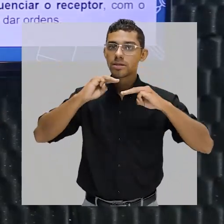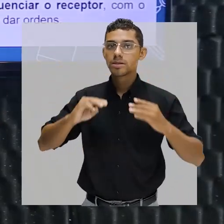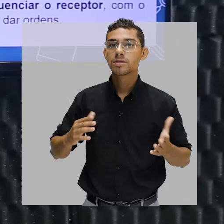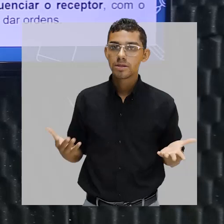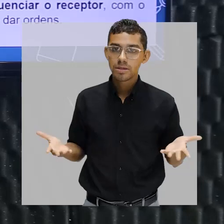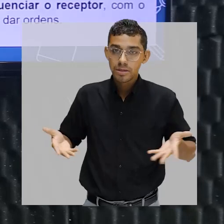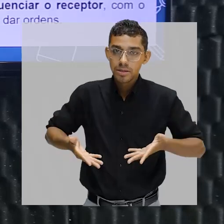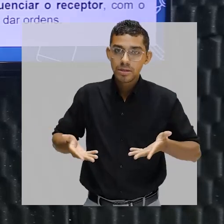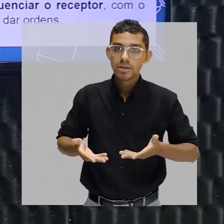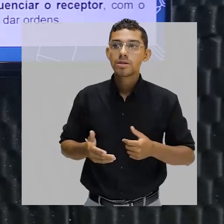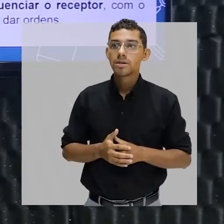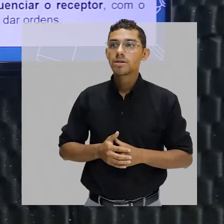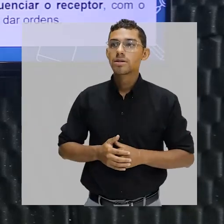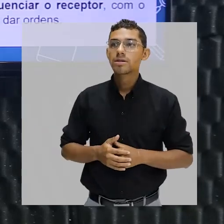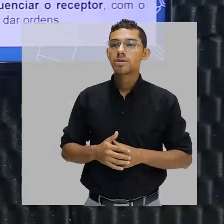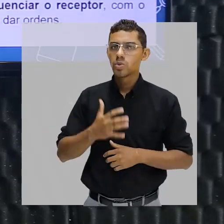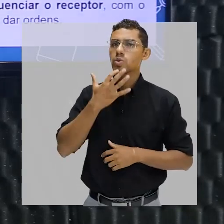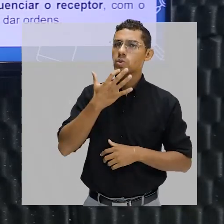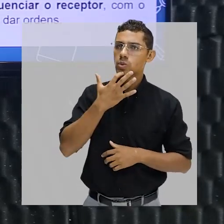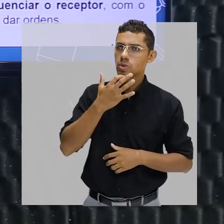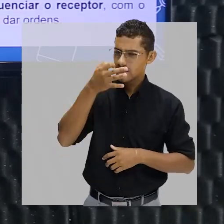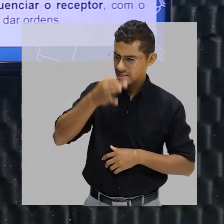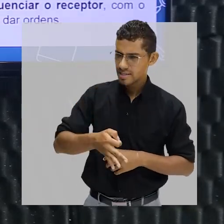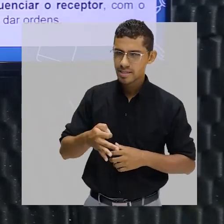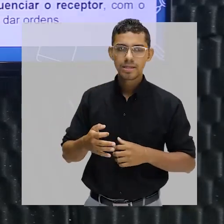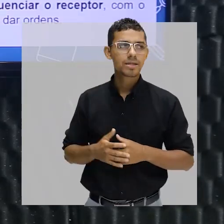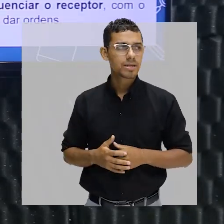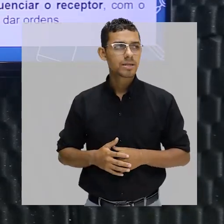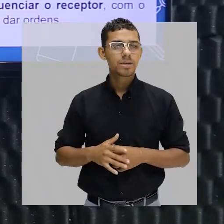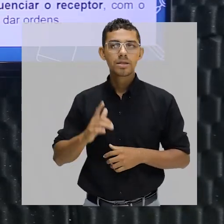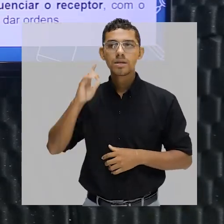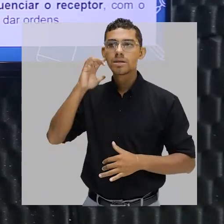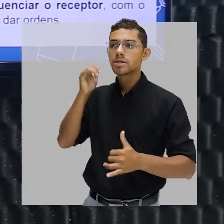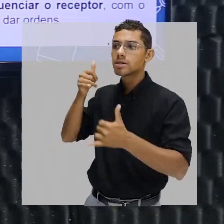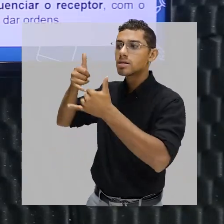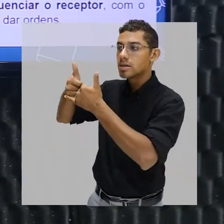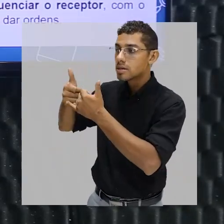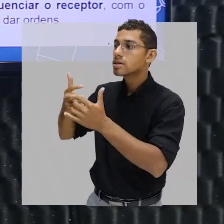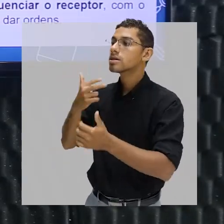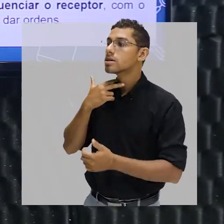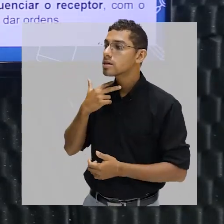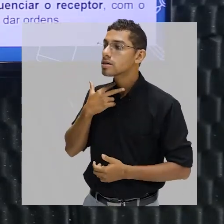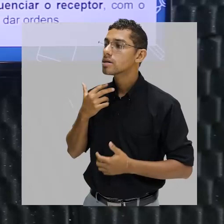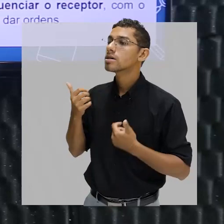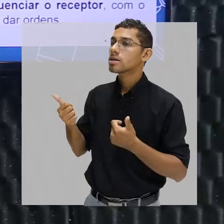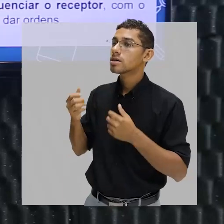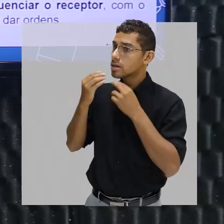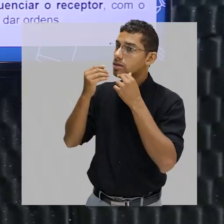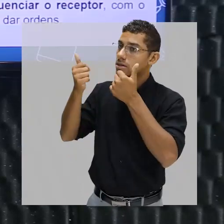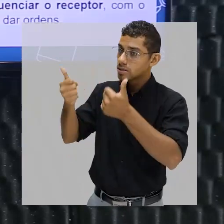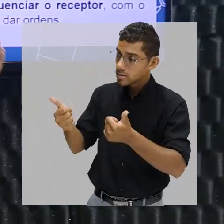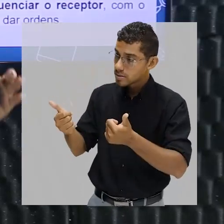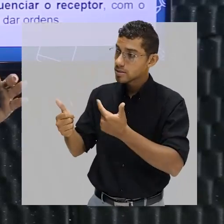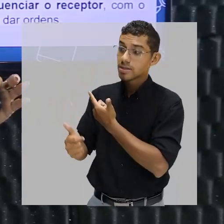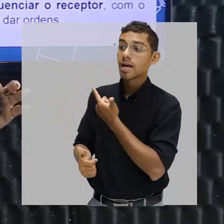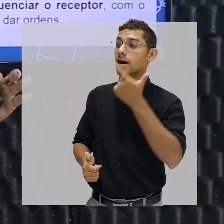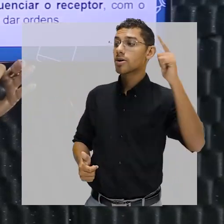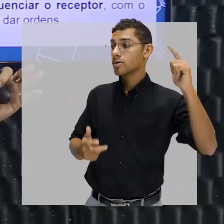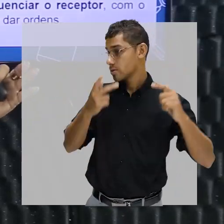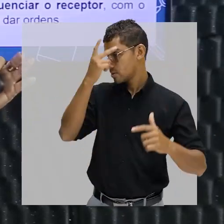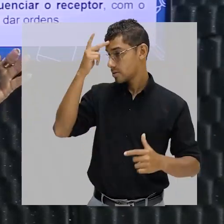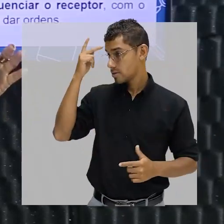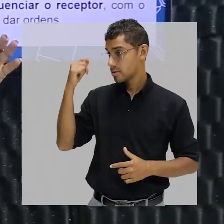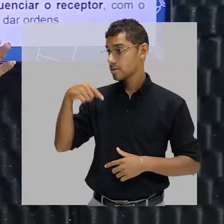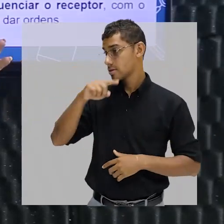mais tão atual, mas você conhece, eu tenho certeza. Te liguei, deve estar ocupadinho. Tudo bem, vou